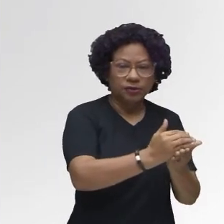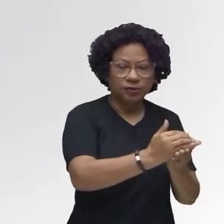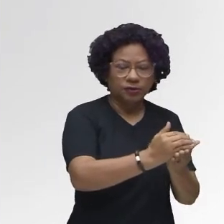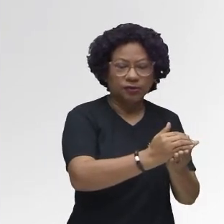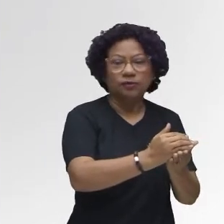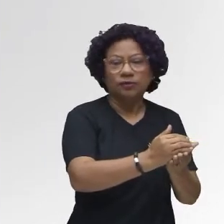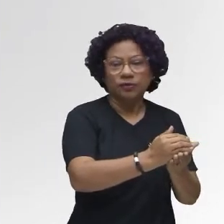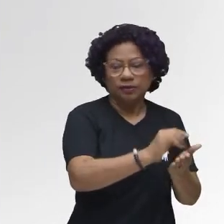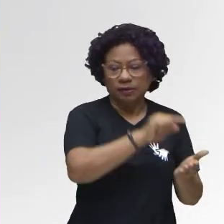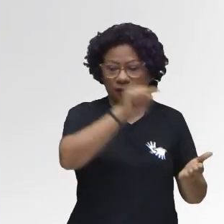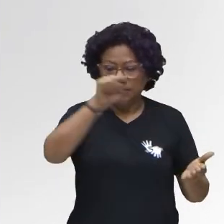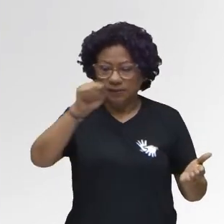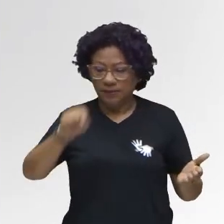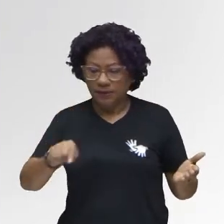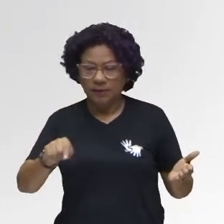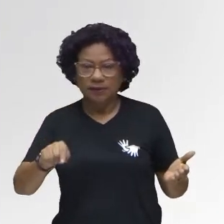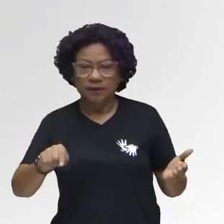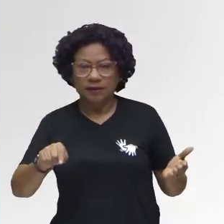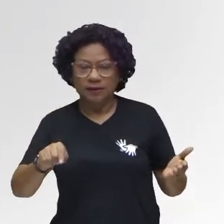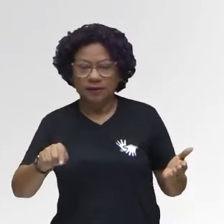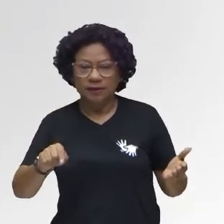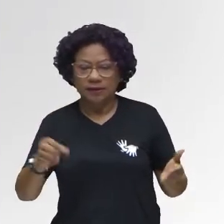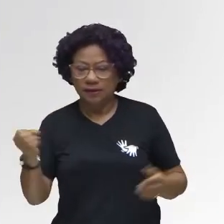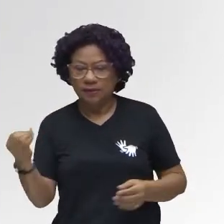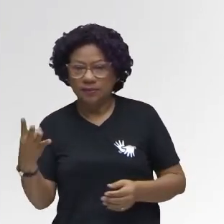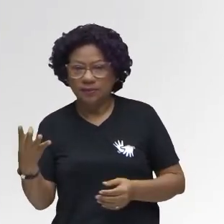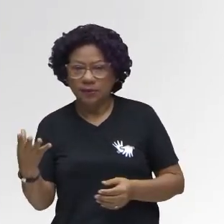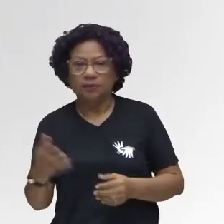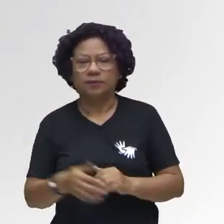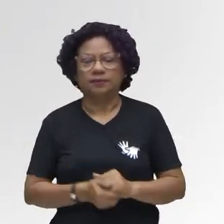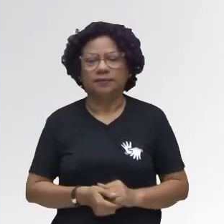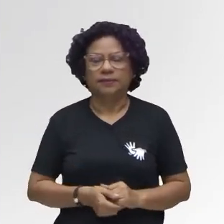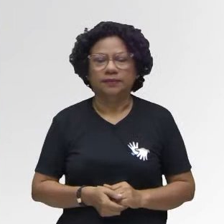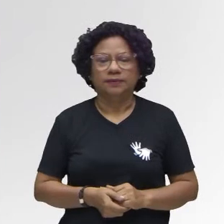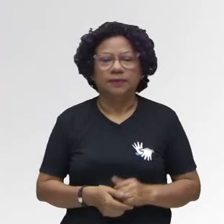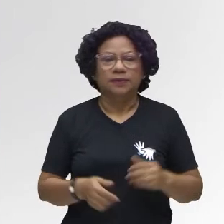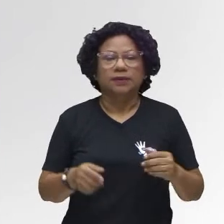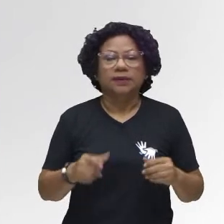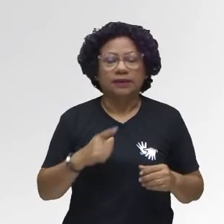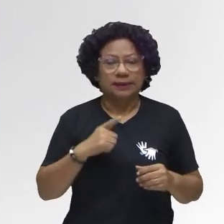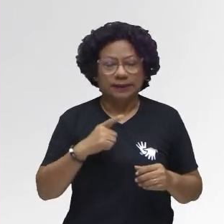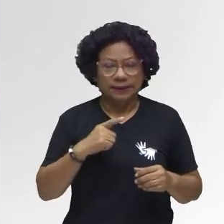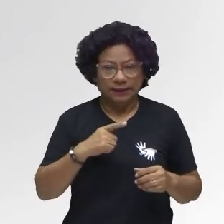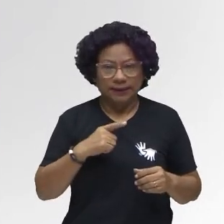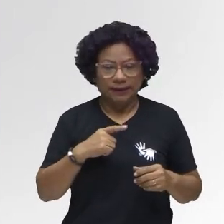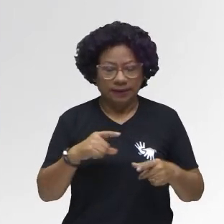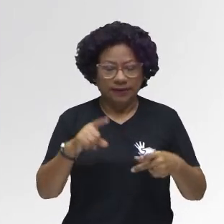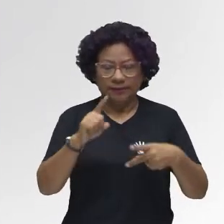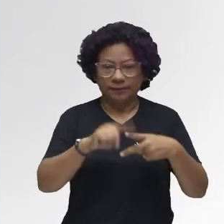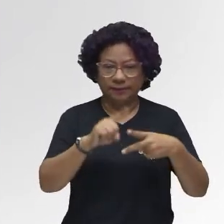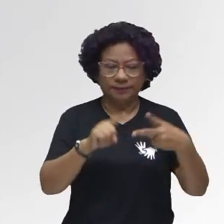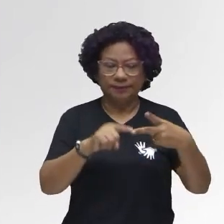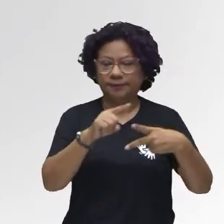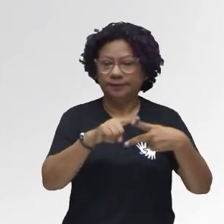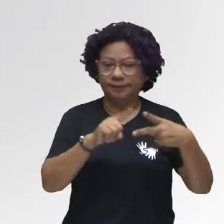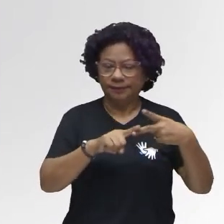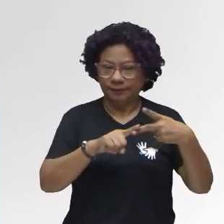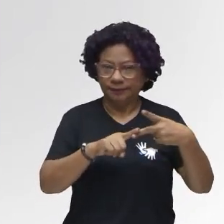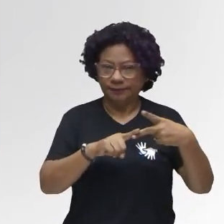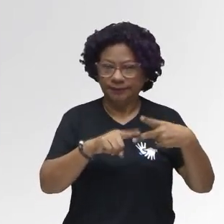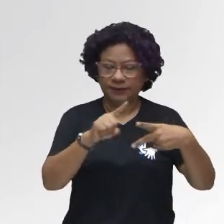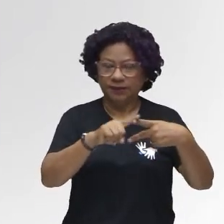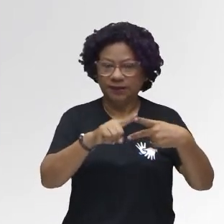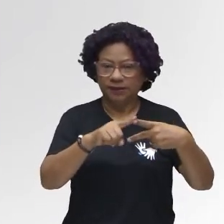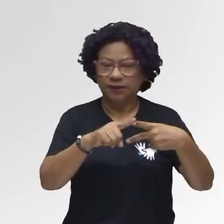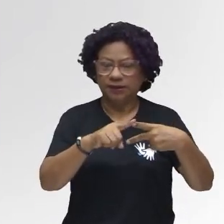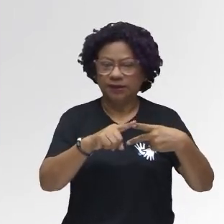industrializados. As indústrias transformadoras podem ser classificadas em indústrias de bens de produção e indústrias de bens de